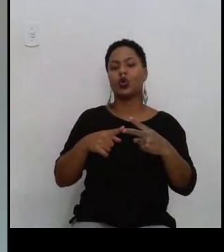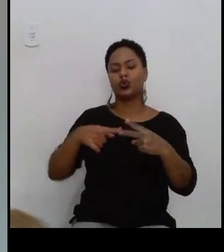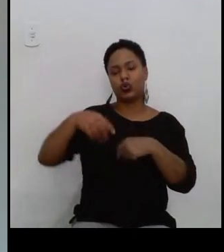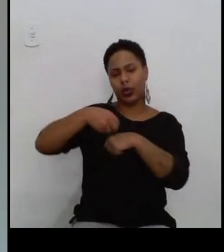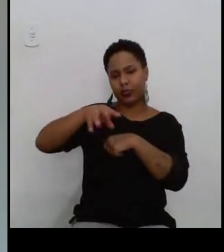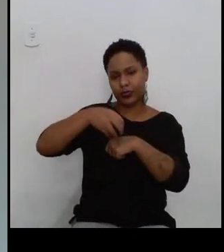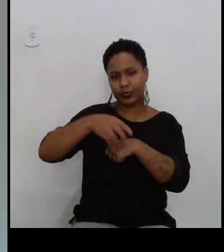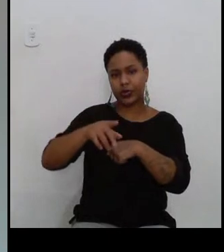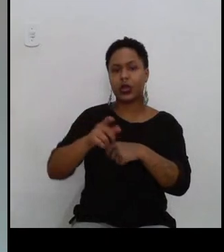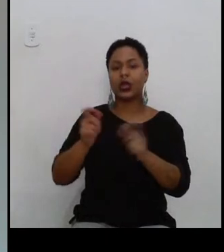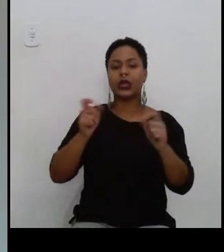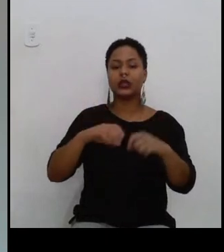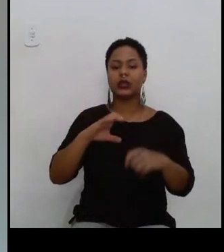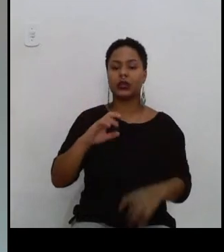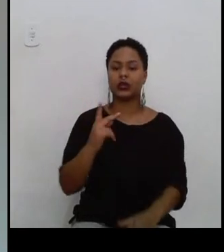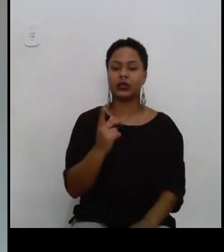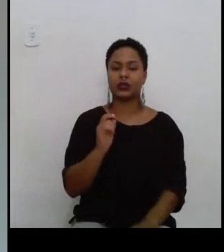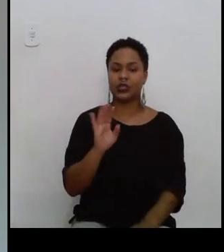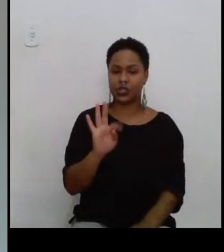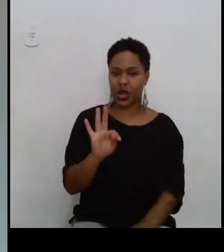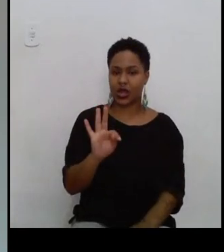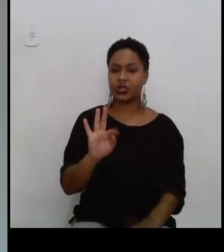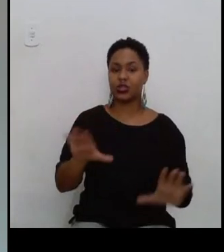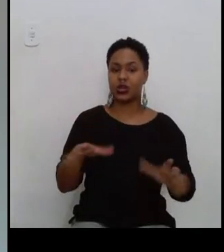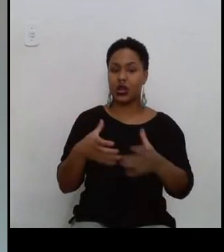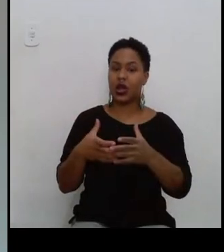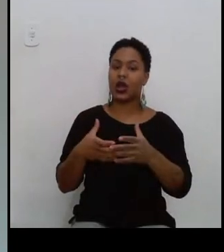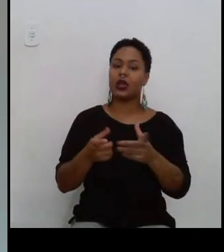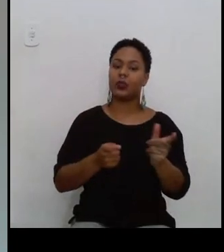a equipe fará a mediação da